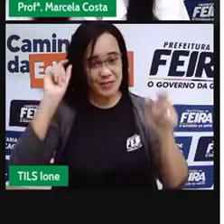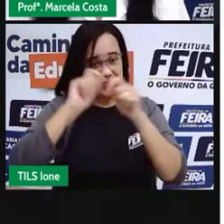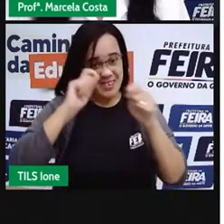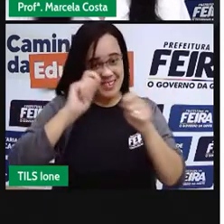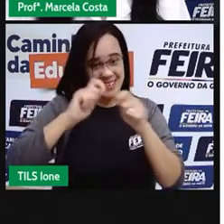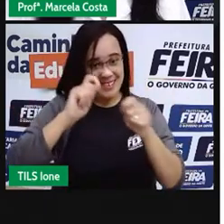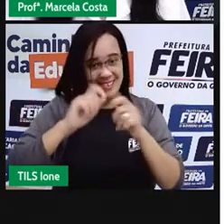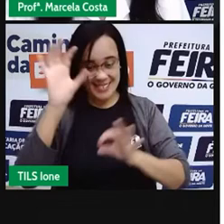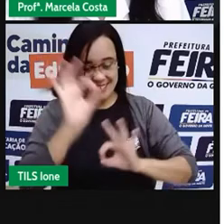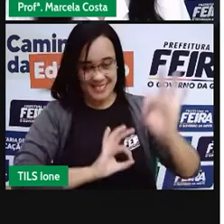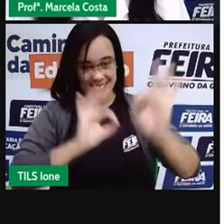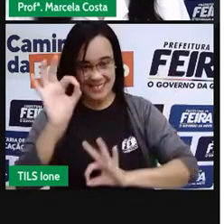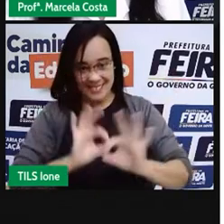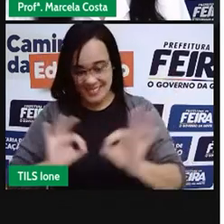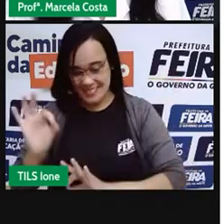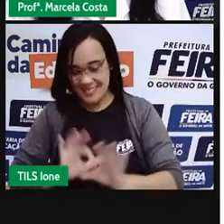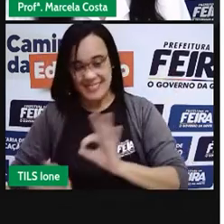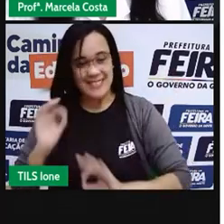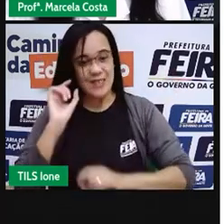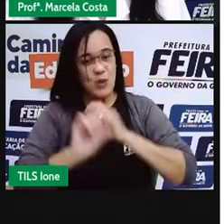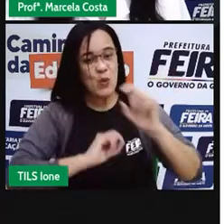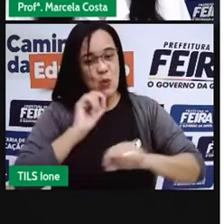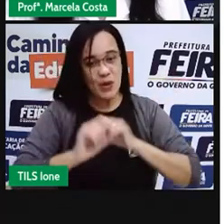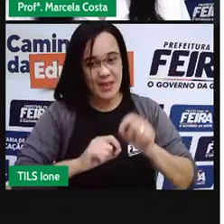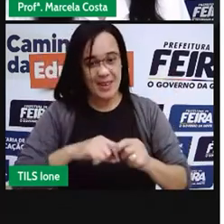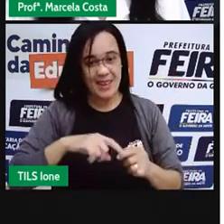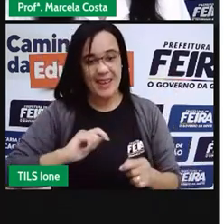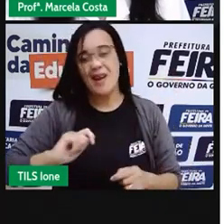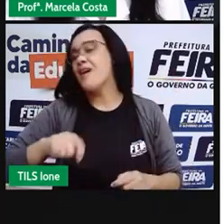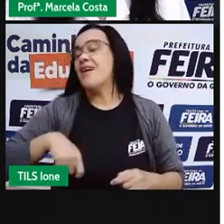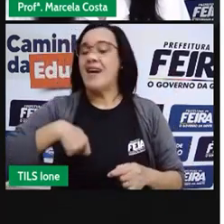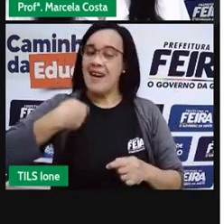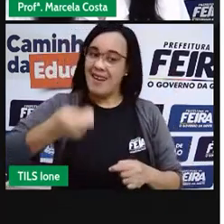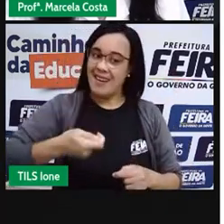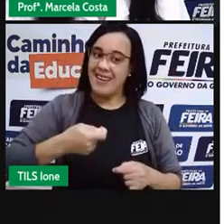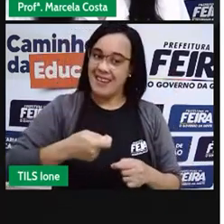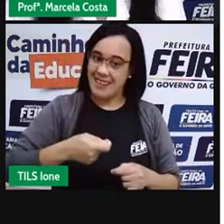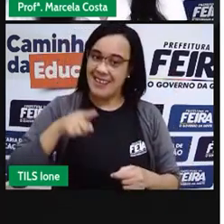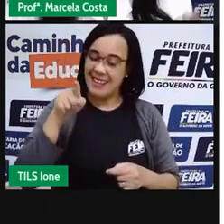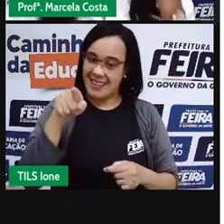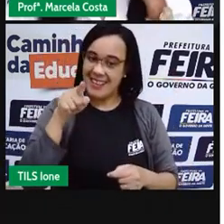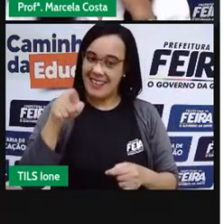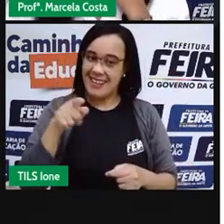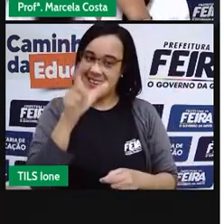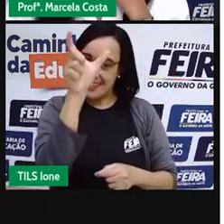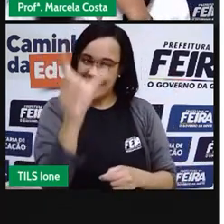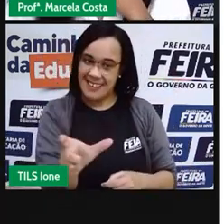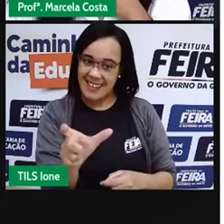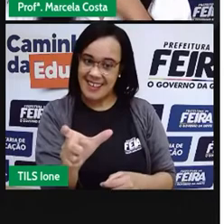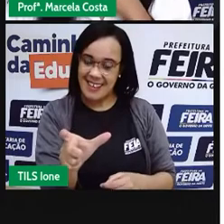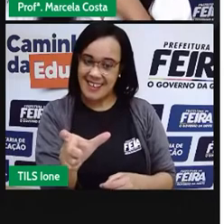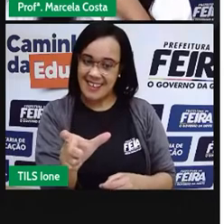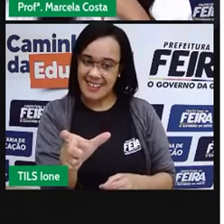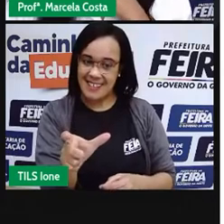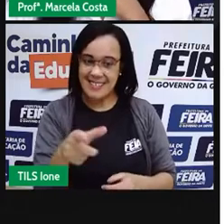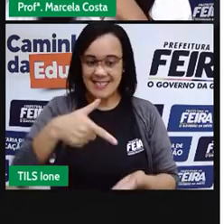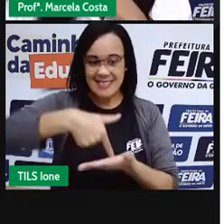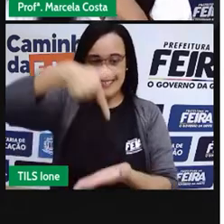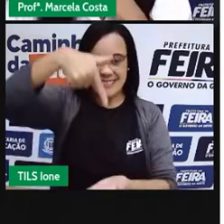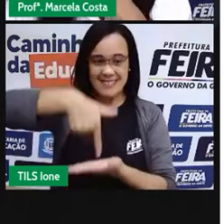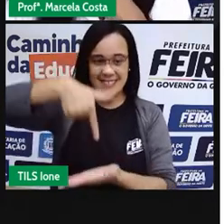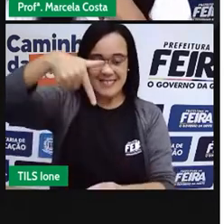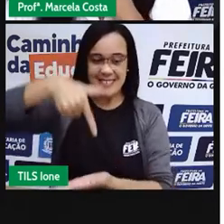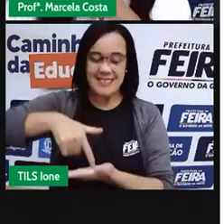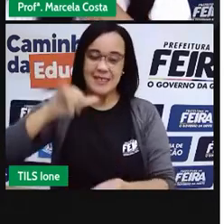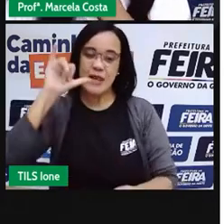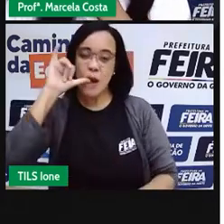confeccionar o personagem Saci Pererê com a dobradura de papel. Vamos lá? Para isso,